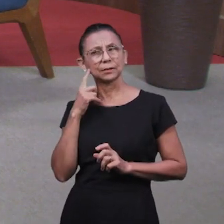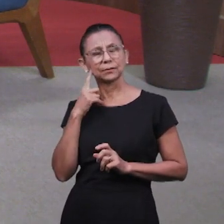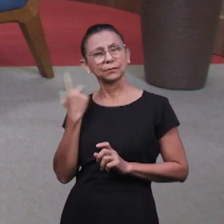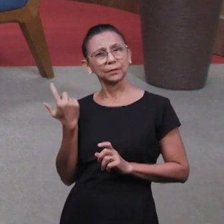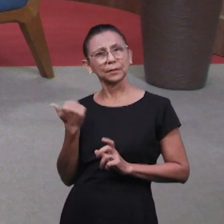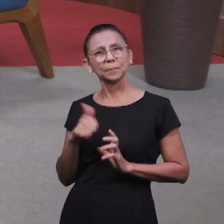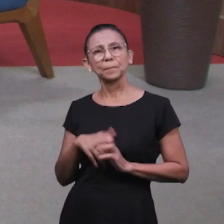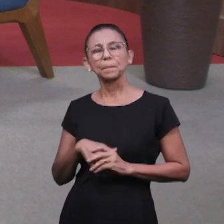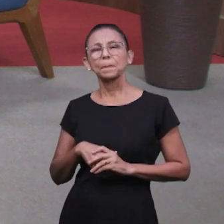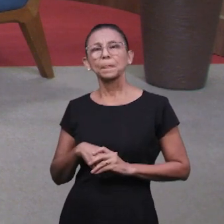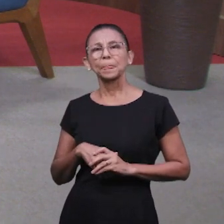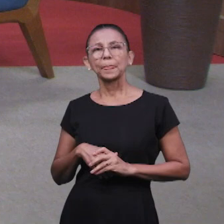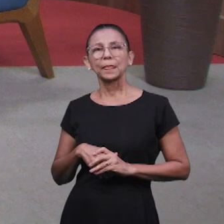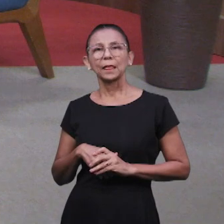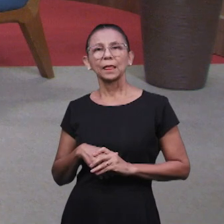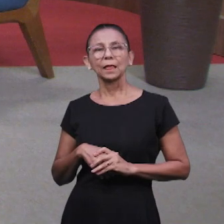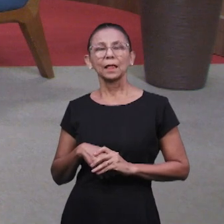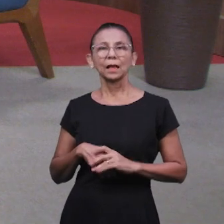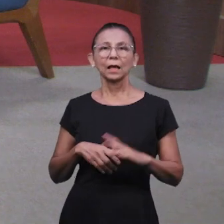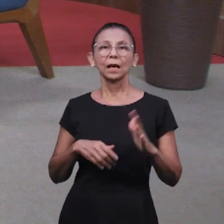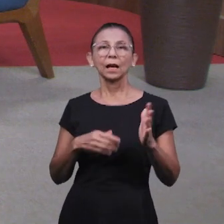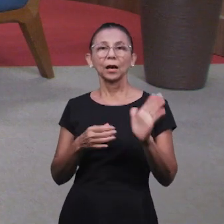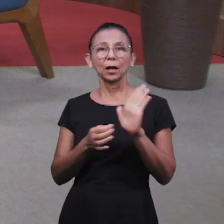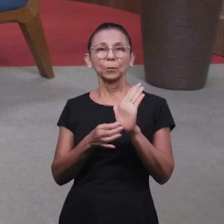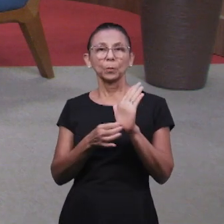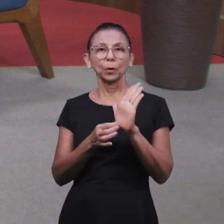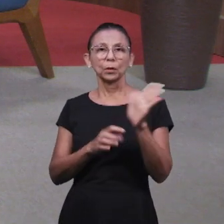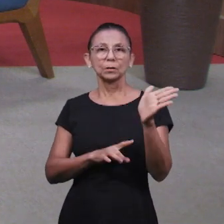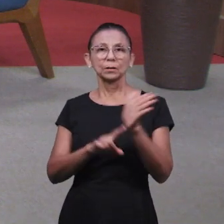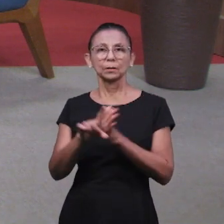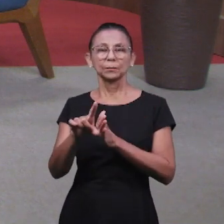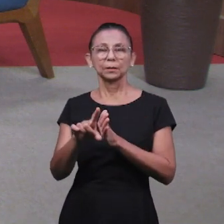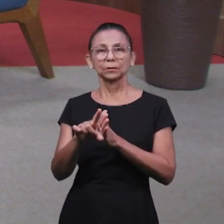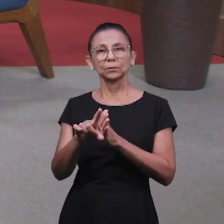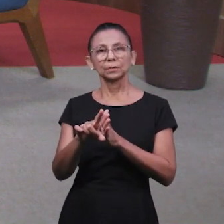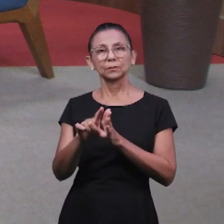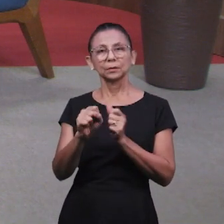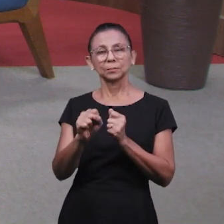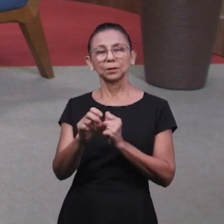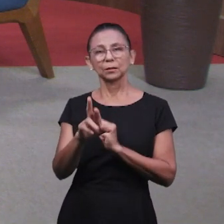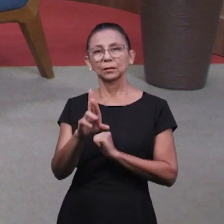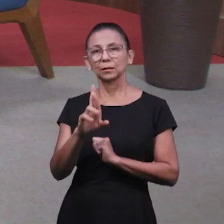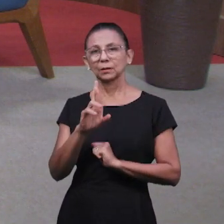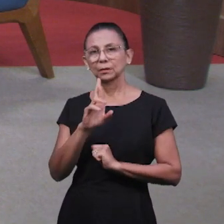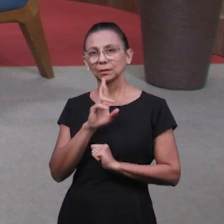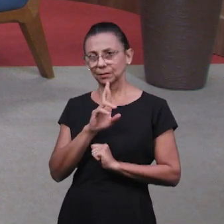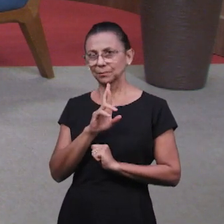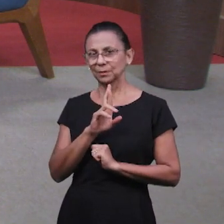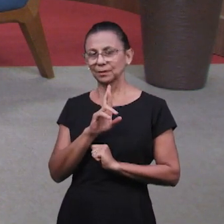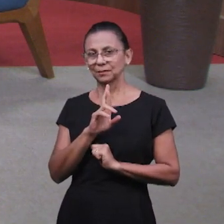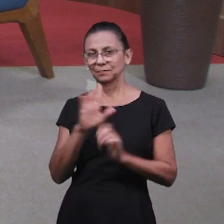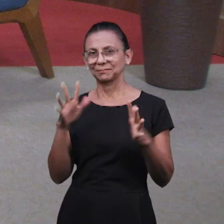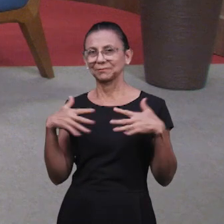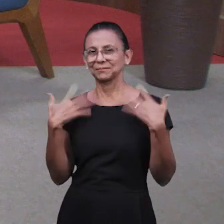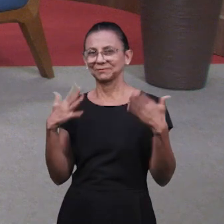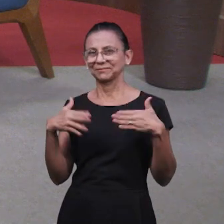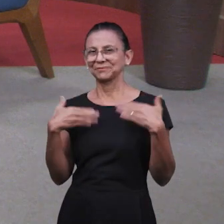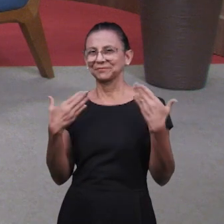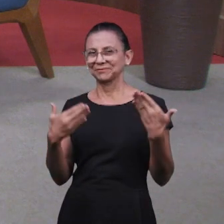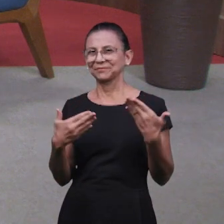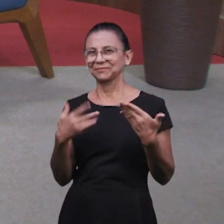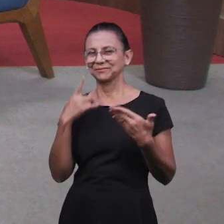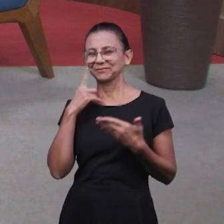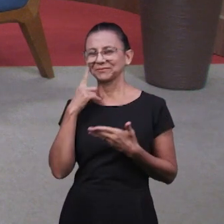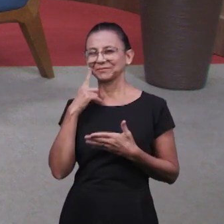inclusive aparecer, né, quando o WhatsApp for aberto, vai aparecer ali a pergunta, a questão que nós estamos te propondo, e você então pode